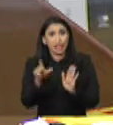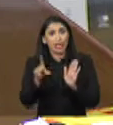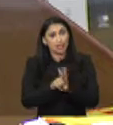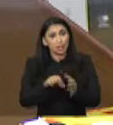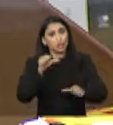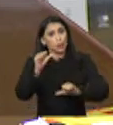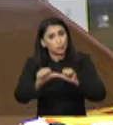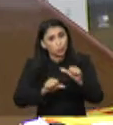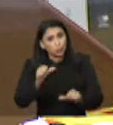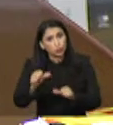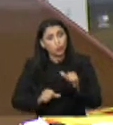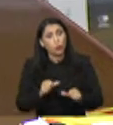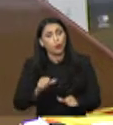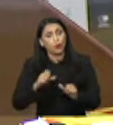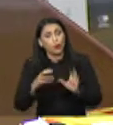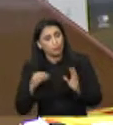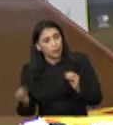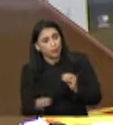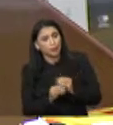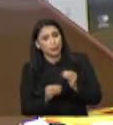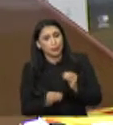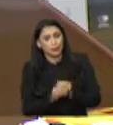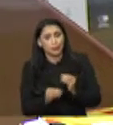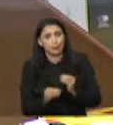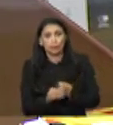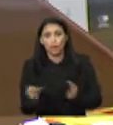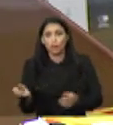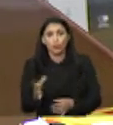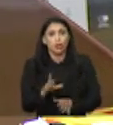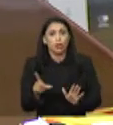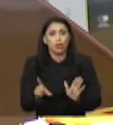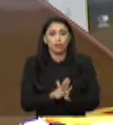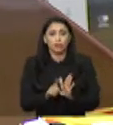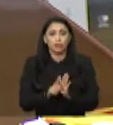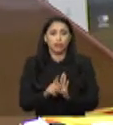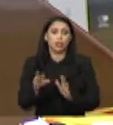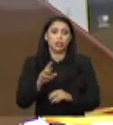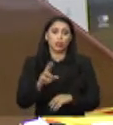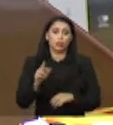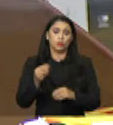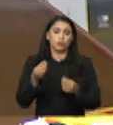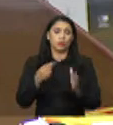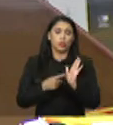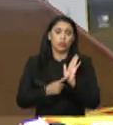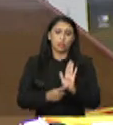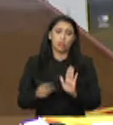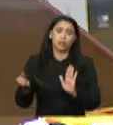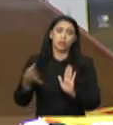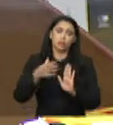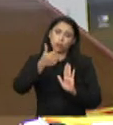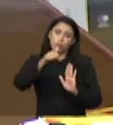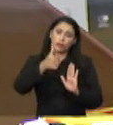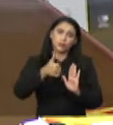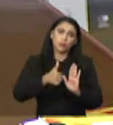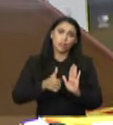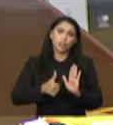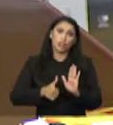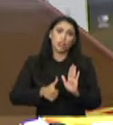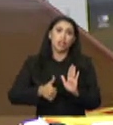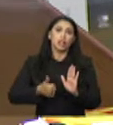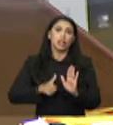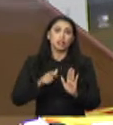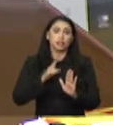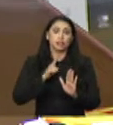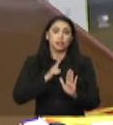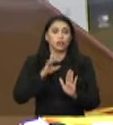é de tô tanto da nova lei como dar antiga sem qualquer ressalva expressa tivesse feito nova avaliação menos